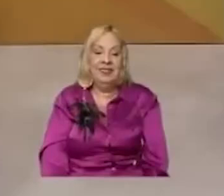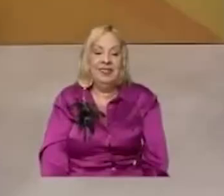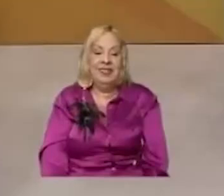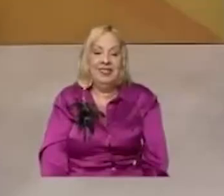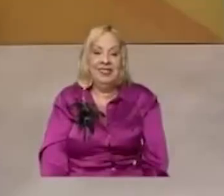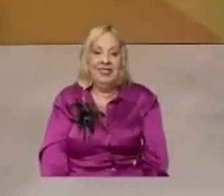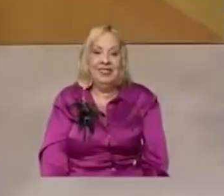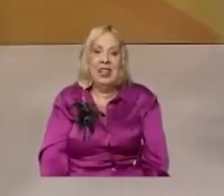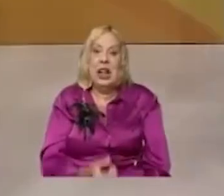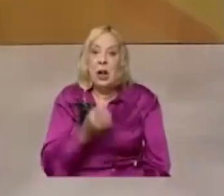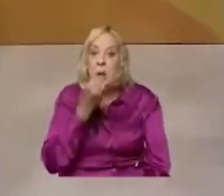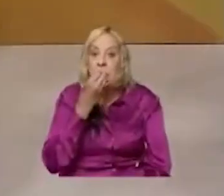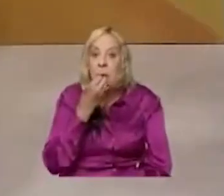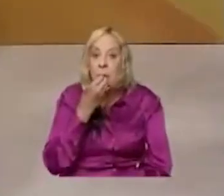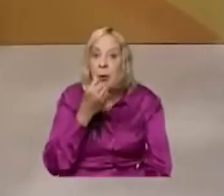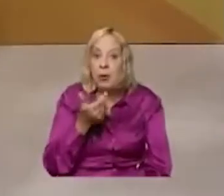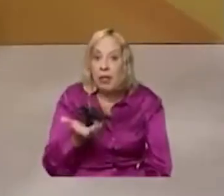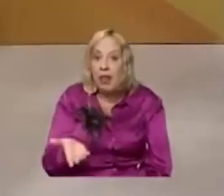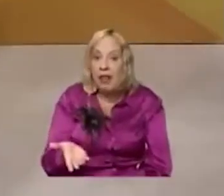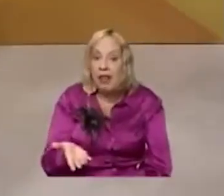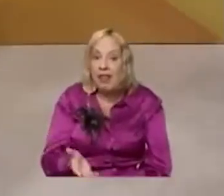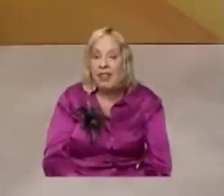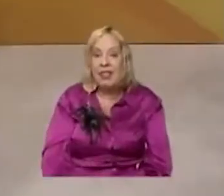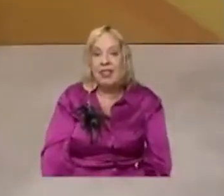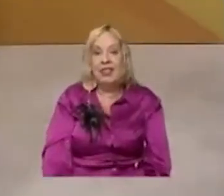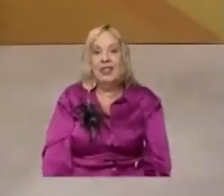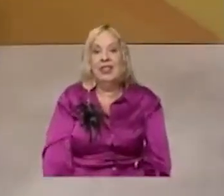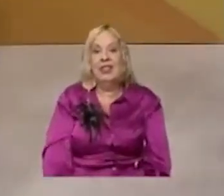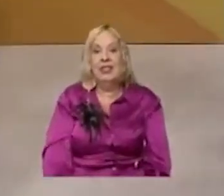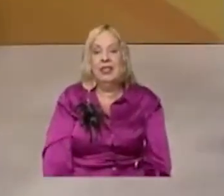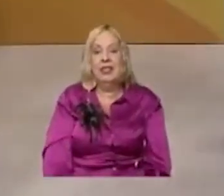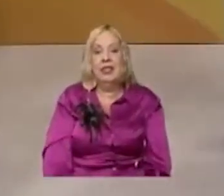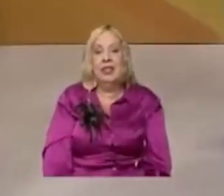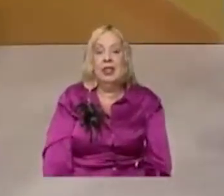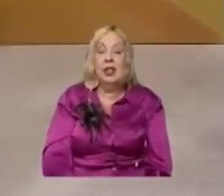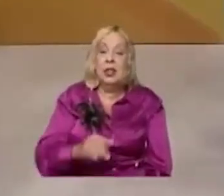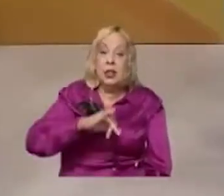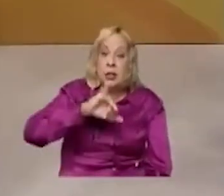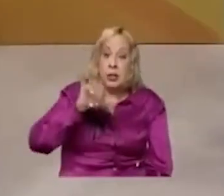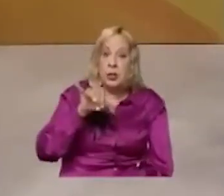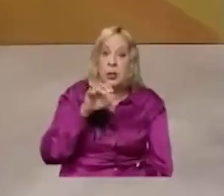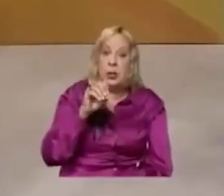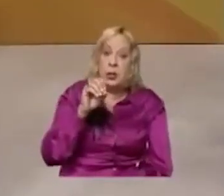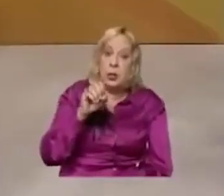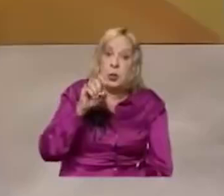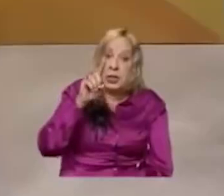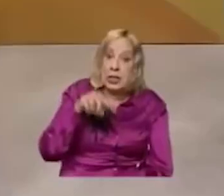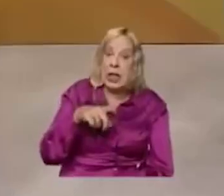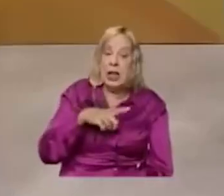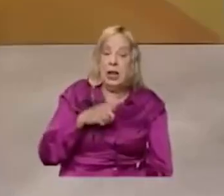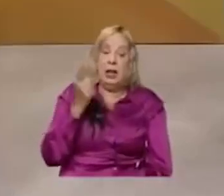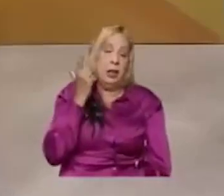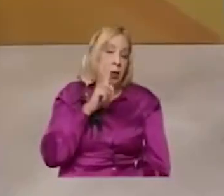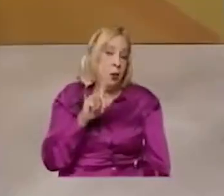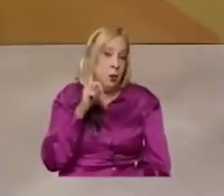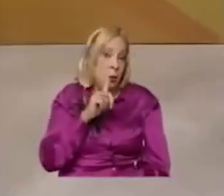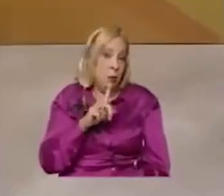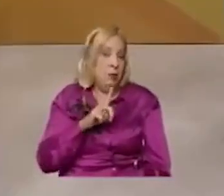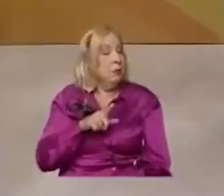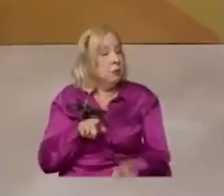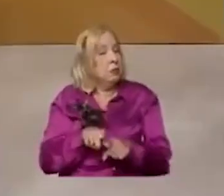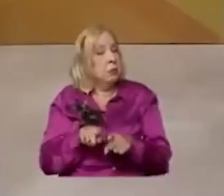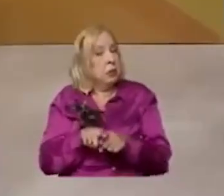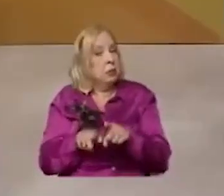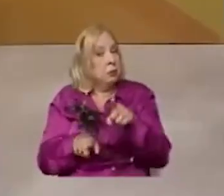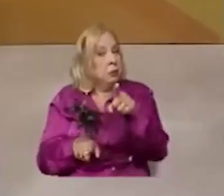Ai, é bom, não é, gente? Aconteceu com o José Augusto, isso significa que... Pode acontecer